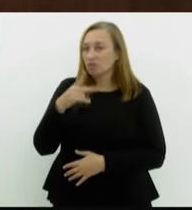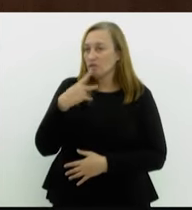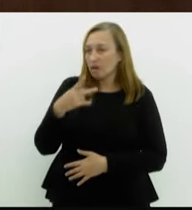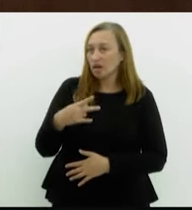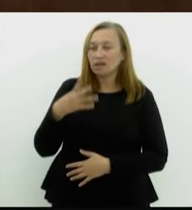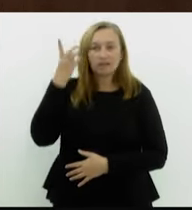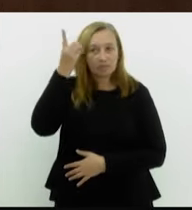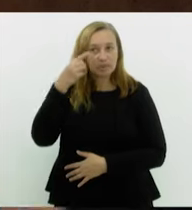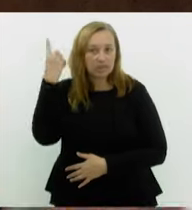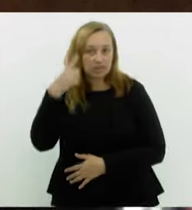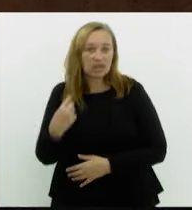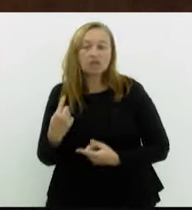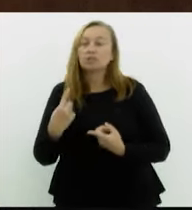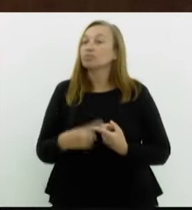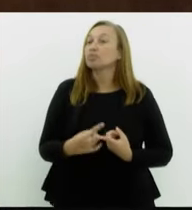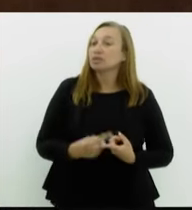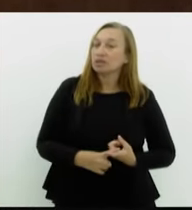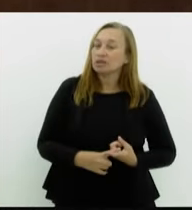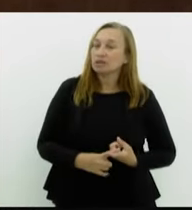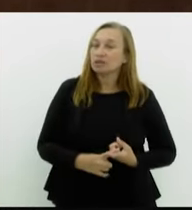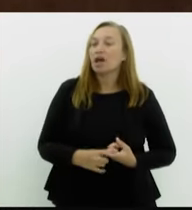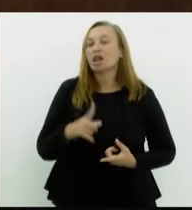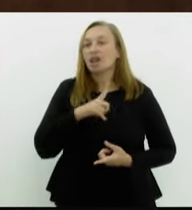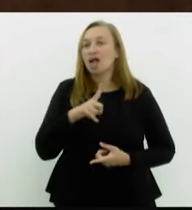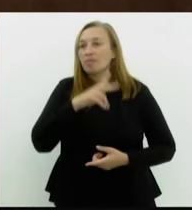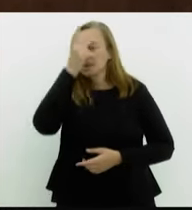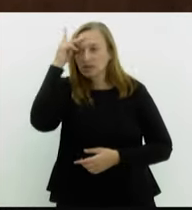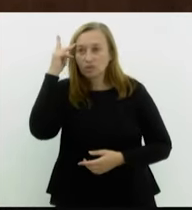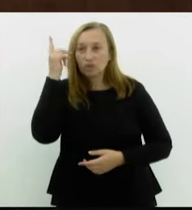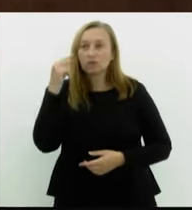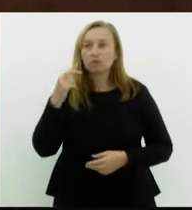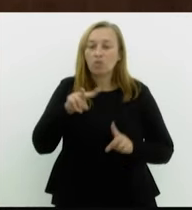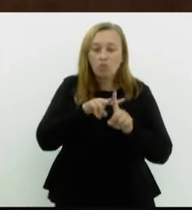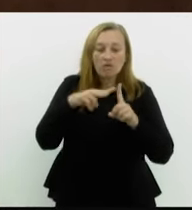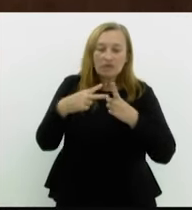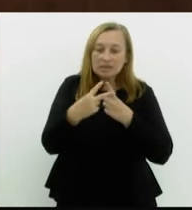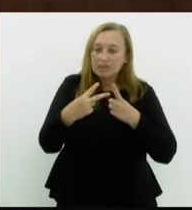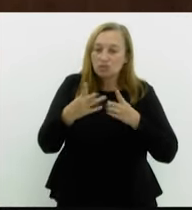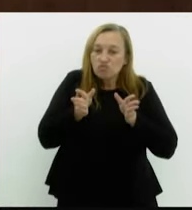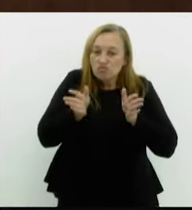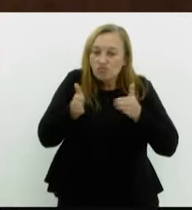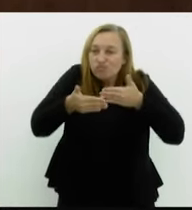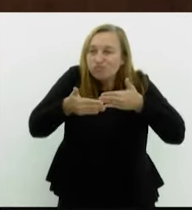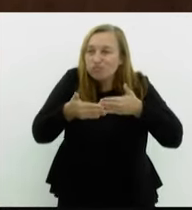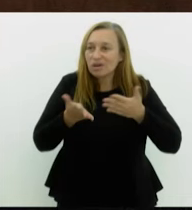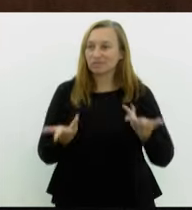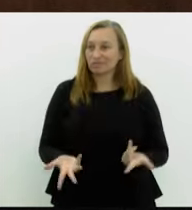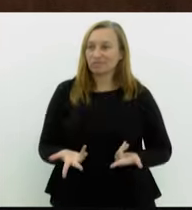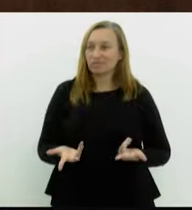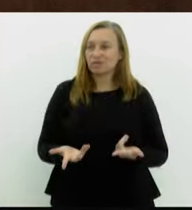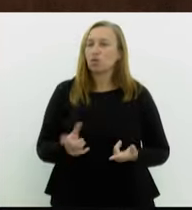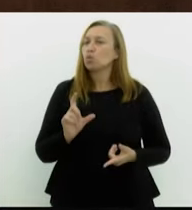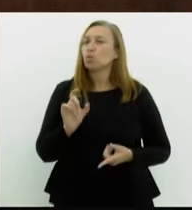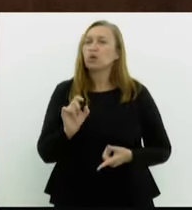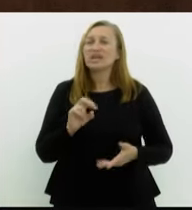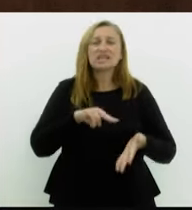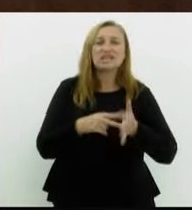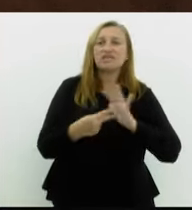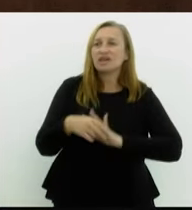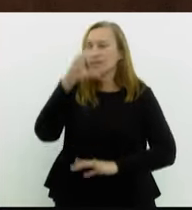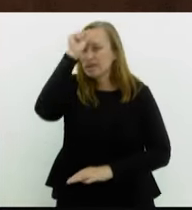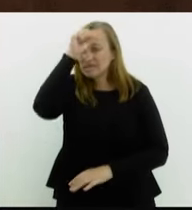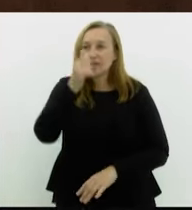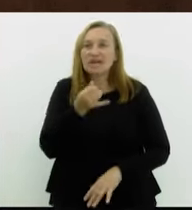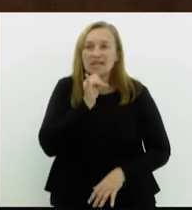Dani, pelo seguinte: tem pessoas que têm uma visão muito estreita do que é o aprendizado. Tipo